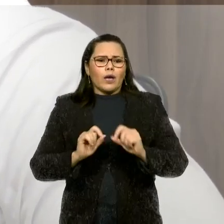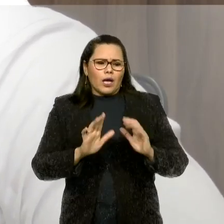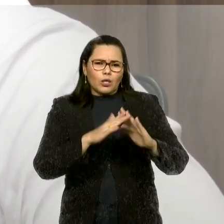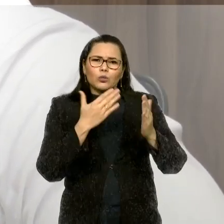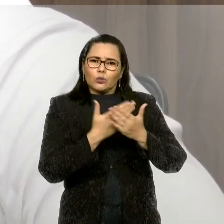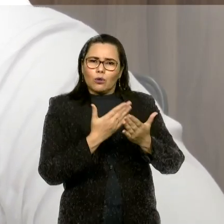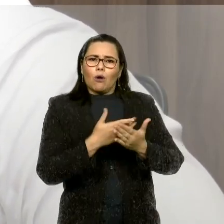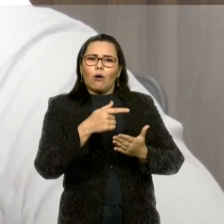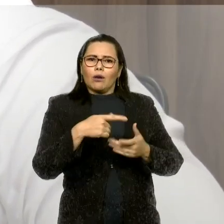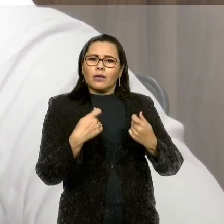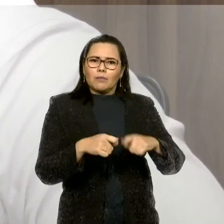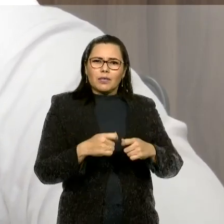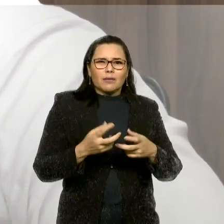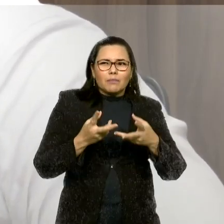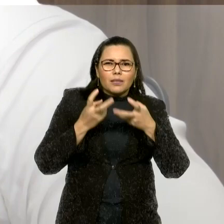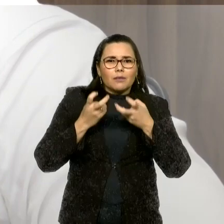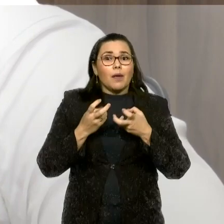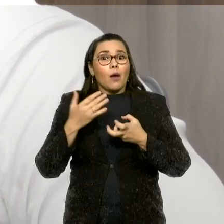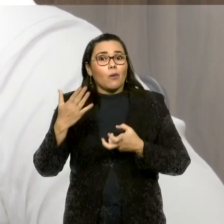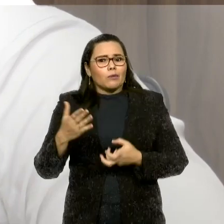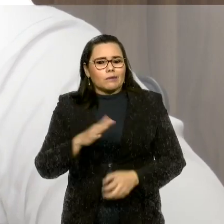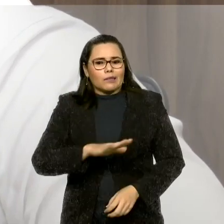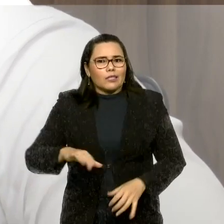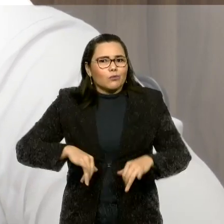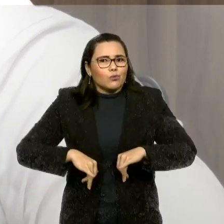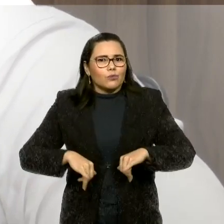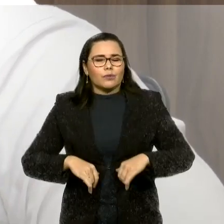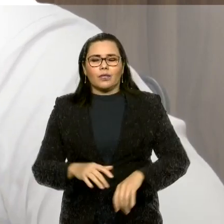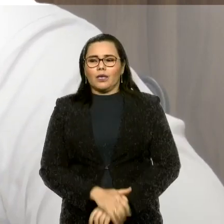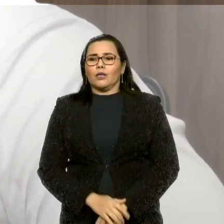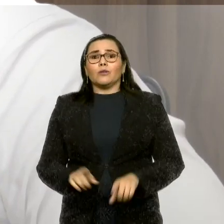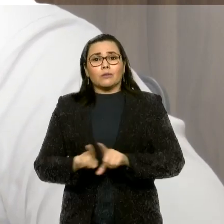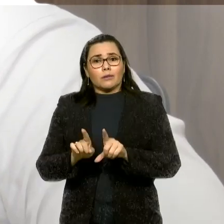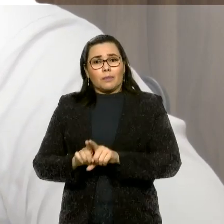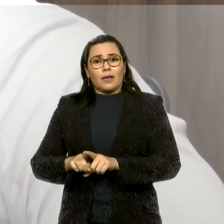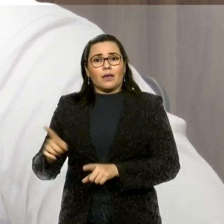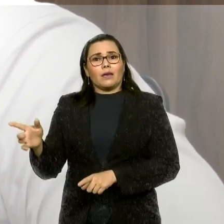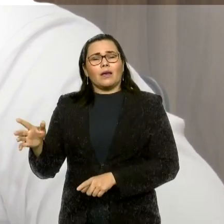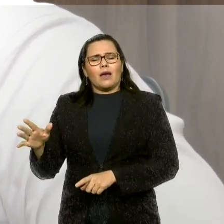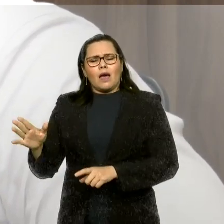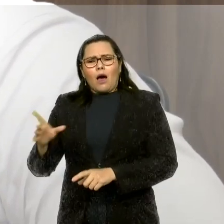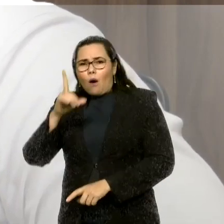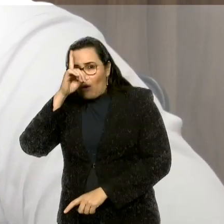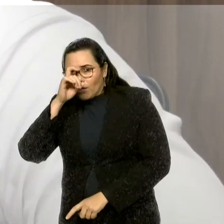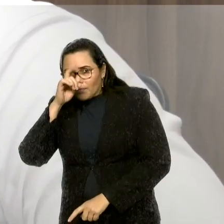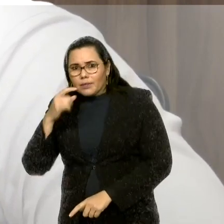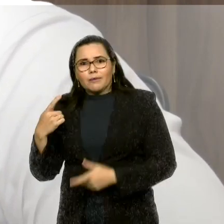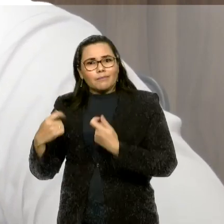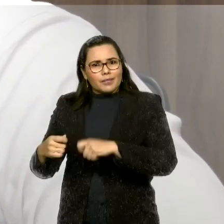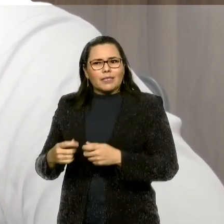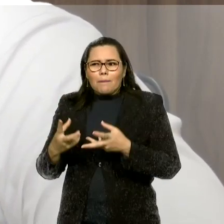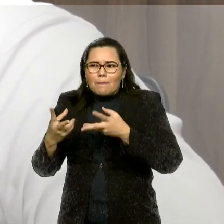identificar sinais de violação o serviço de saúde também se torne mais apto e preparado para receber esses